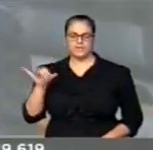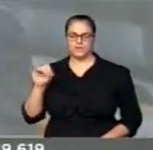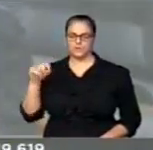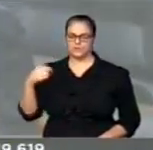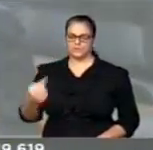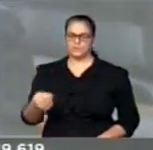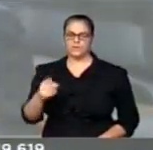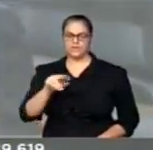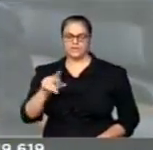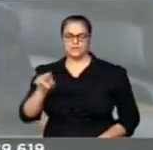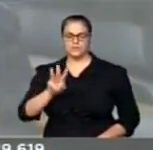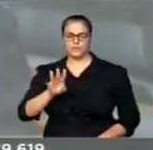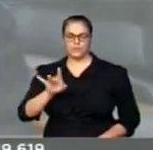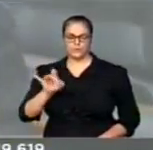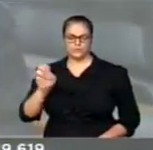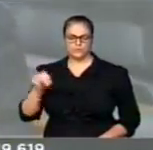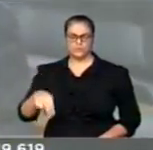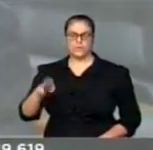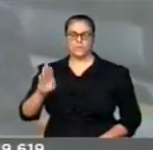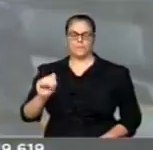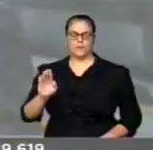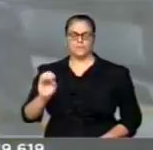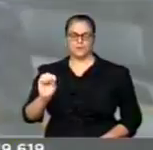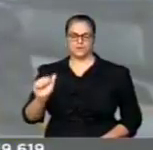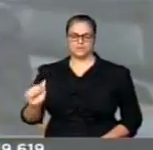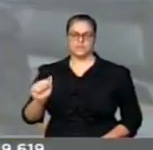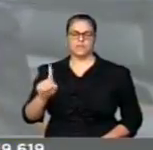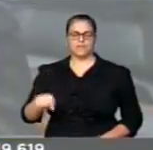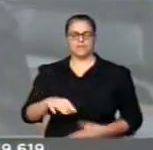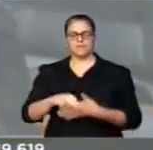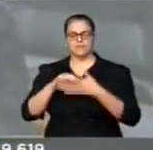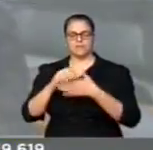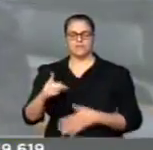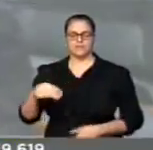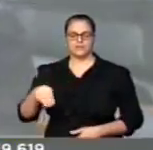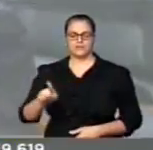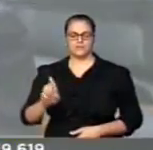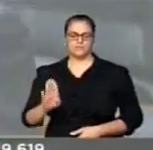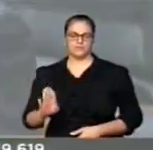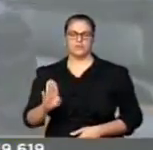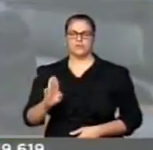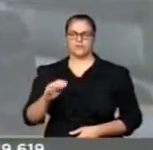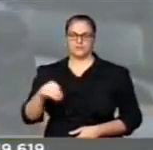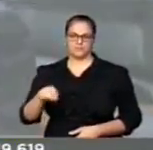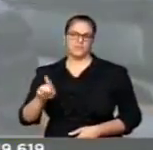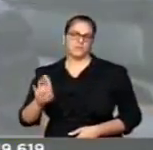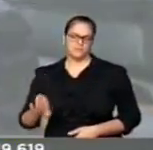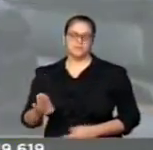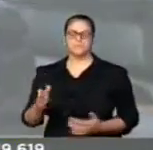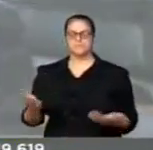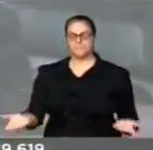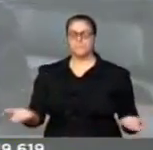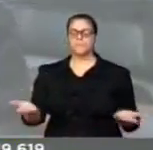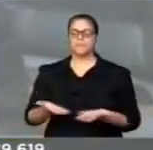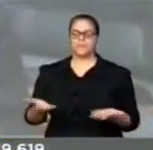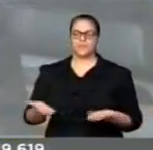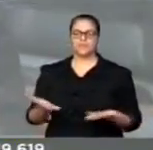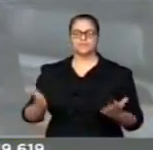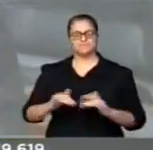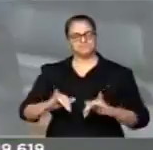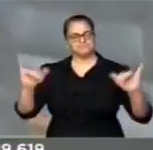de Wilson Barbosa Martins, a grande liderança do MDB, do PMDB naquele estado. Então, em nome deles, eu transmito a todos